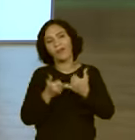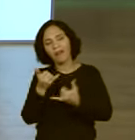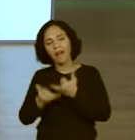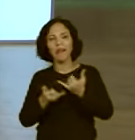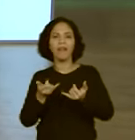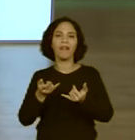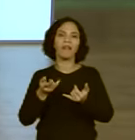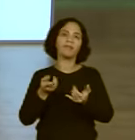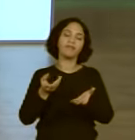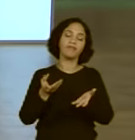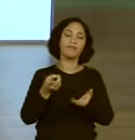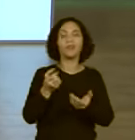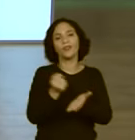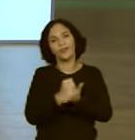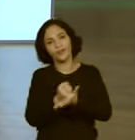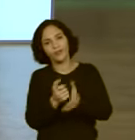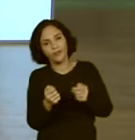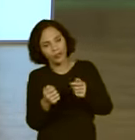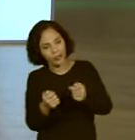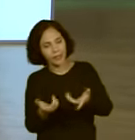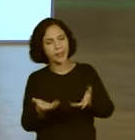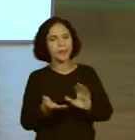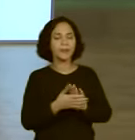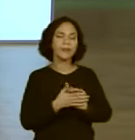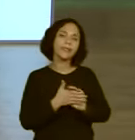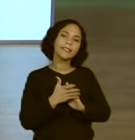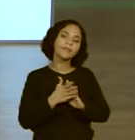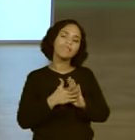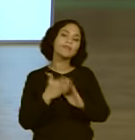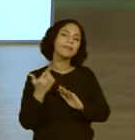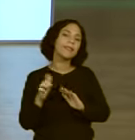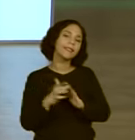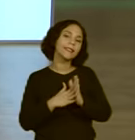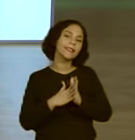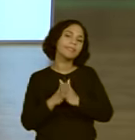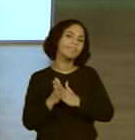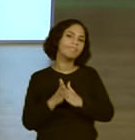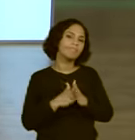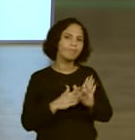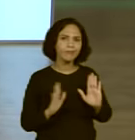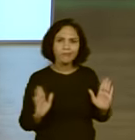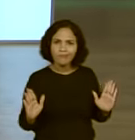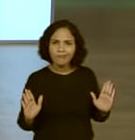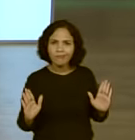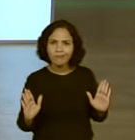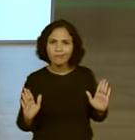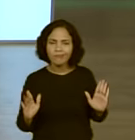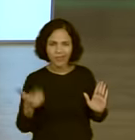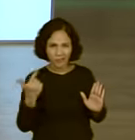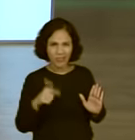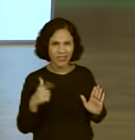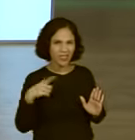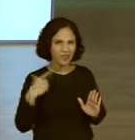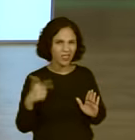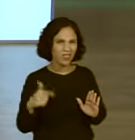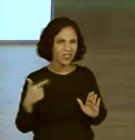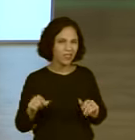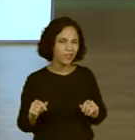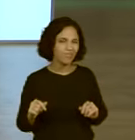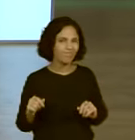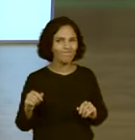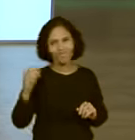jogar. brincar, dá para jogar? O videogame. Videogame. Será E que o tenha mais alguma videogame.